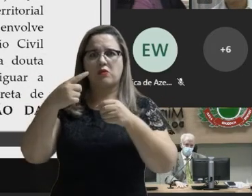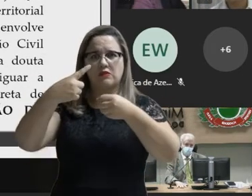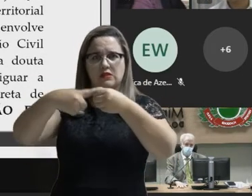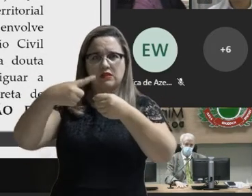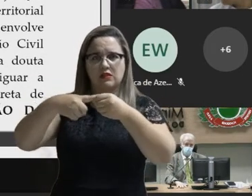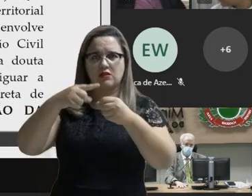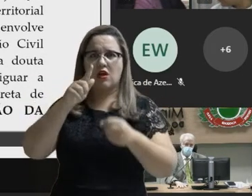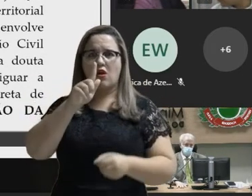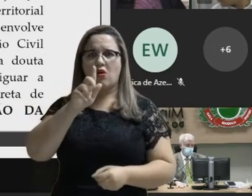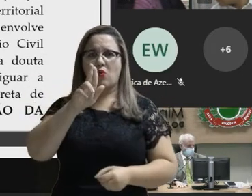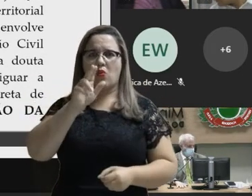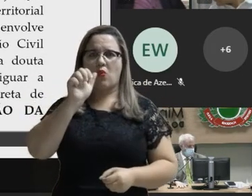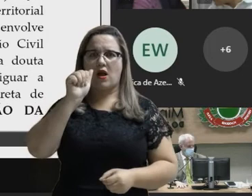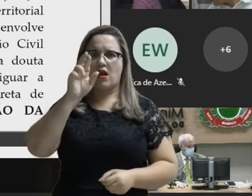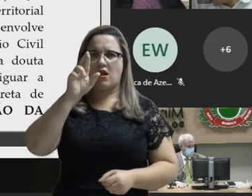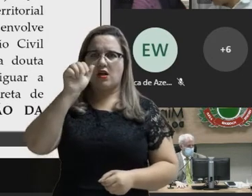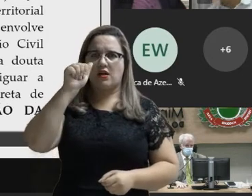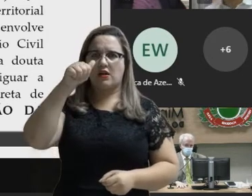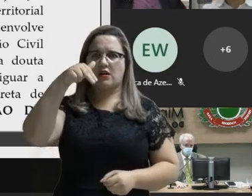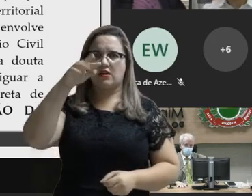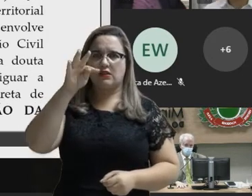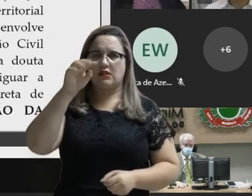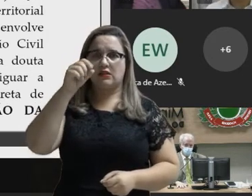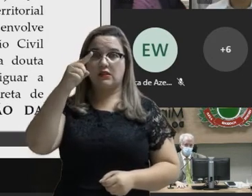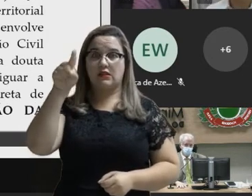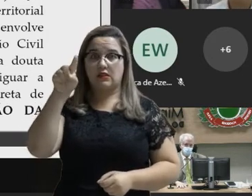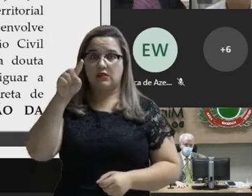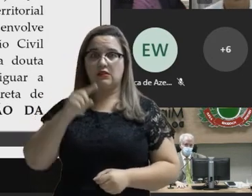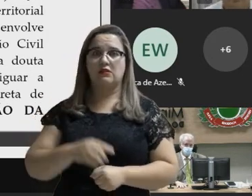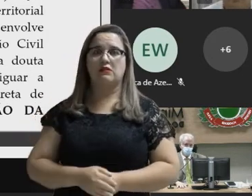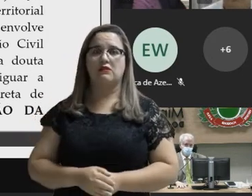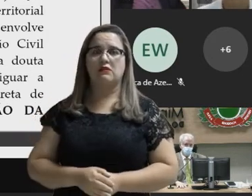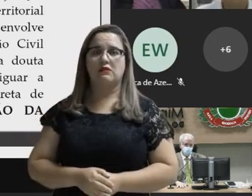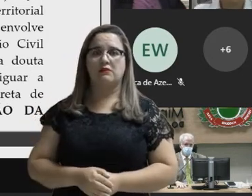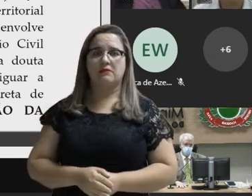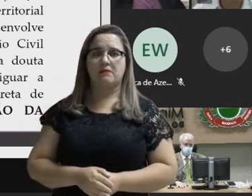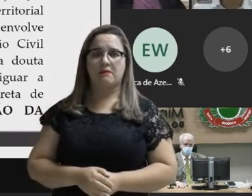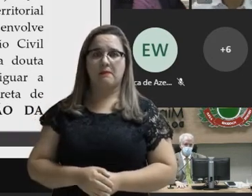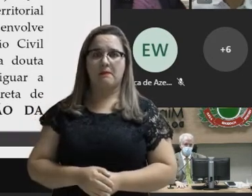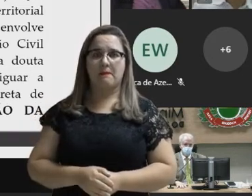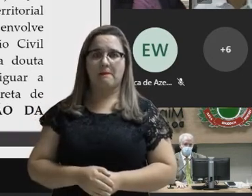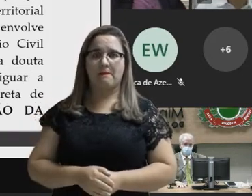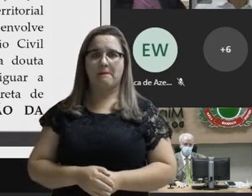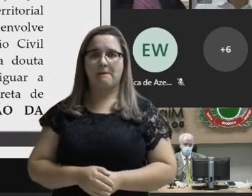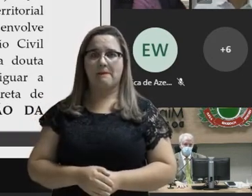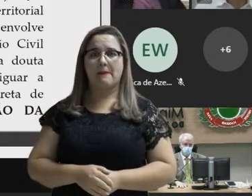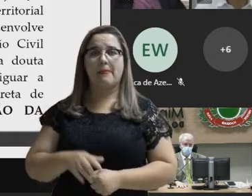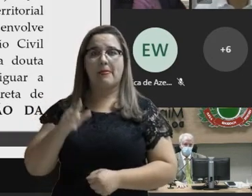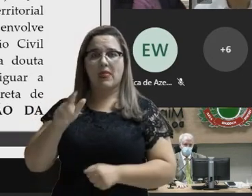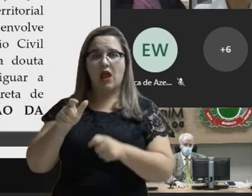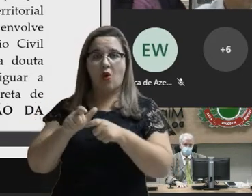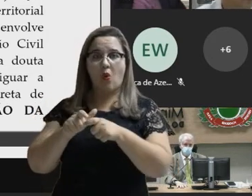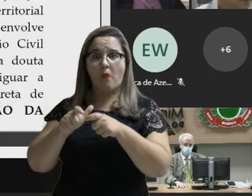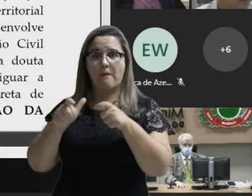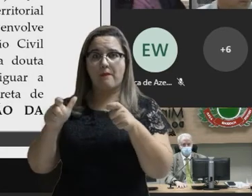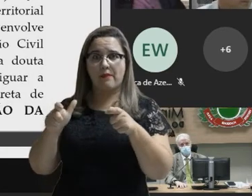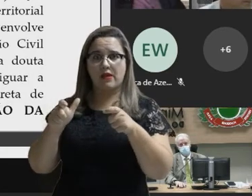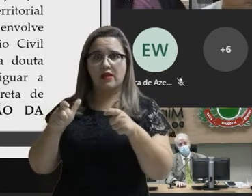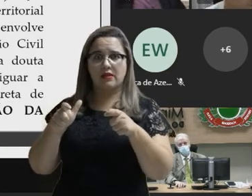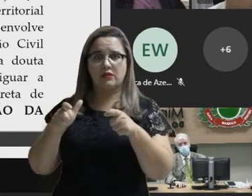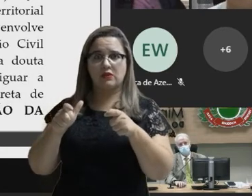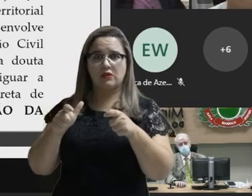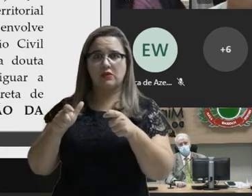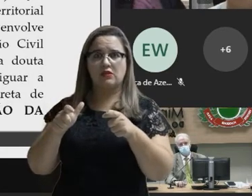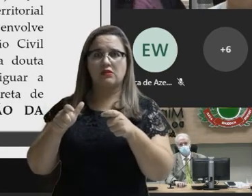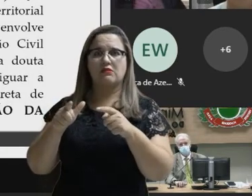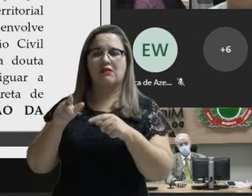decreto municipal em diz respeito à norma contida na Constituição Federal. Então, o aumento ensejou a majoração da base de